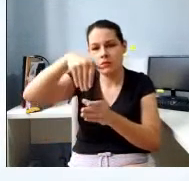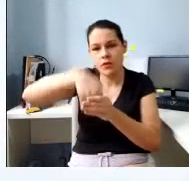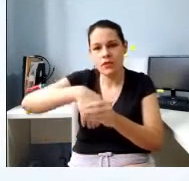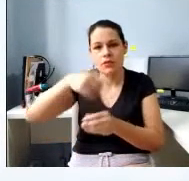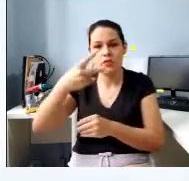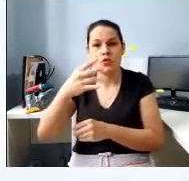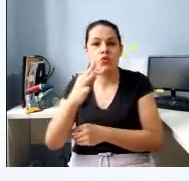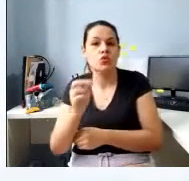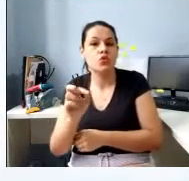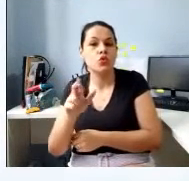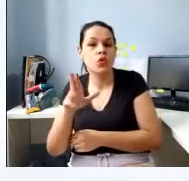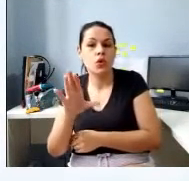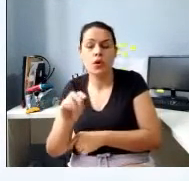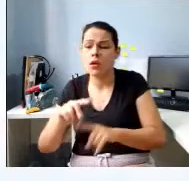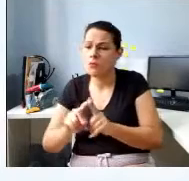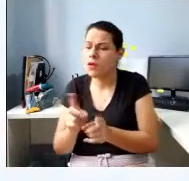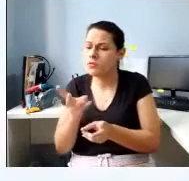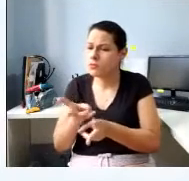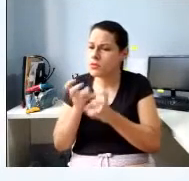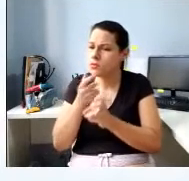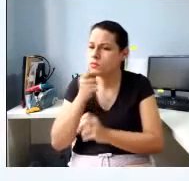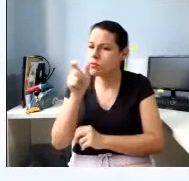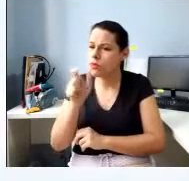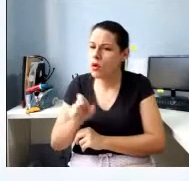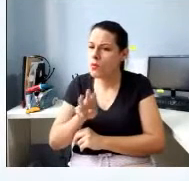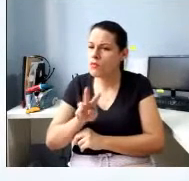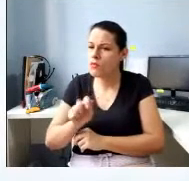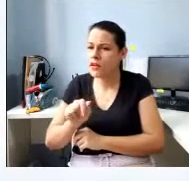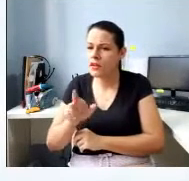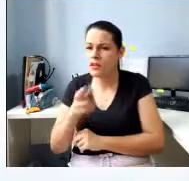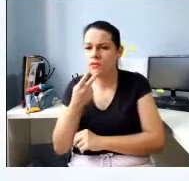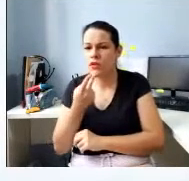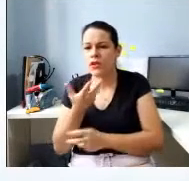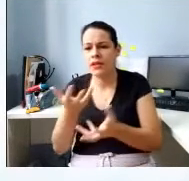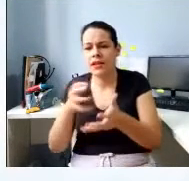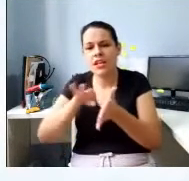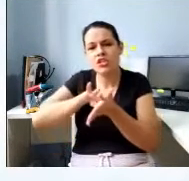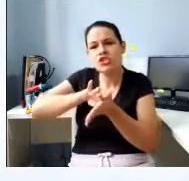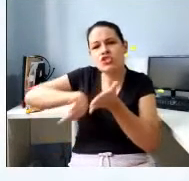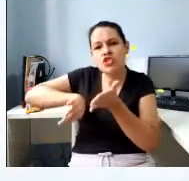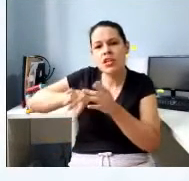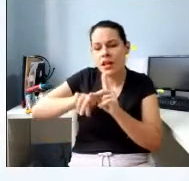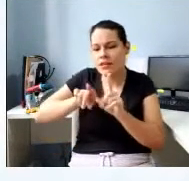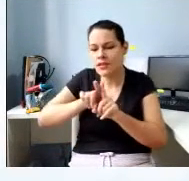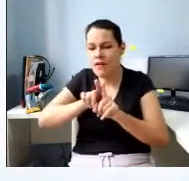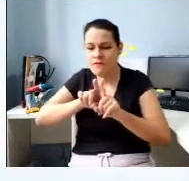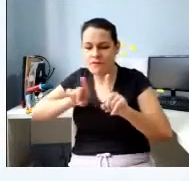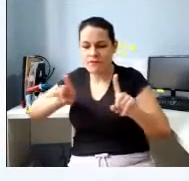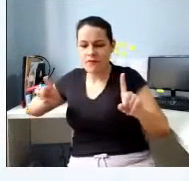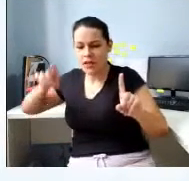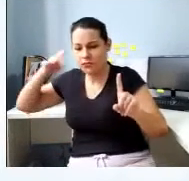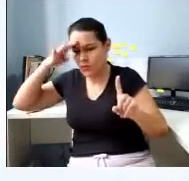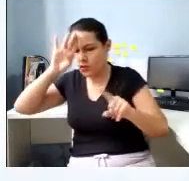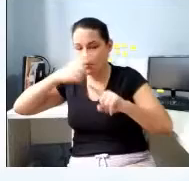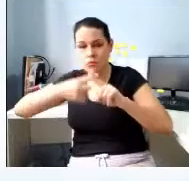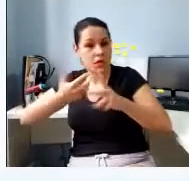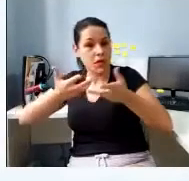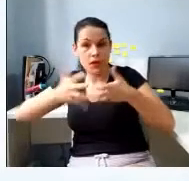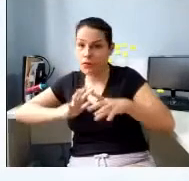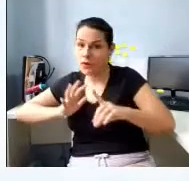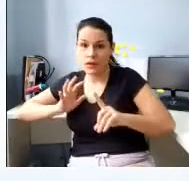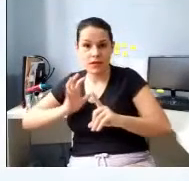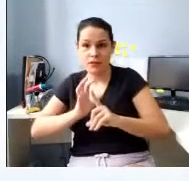o capitão Wagner tinha pedido para tirar o Bolsonaro de perto dele e que não queria ter nenhuma influência